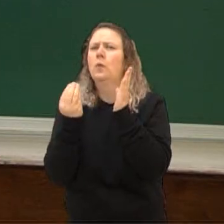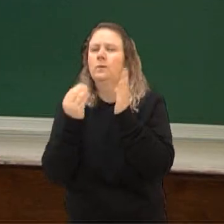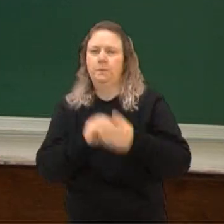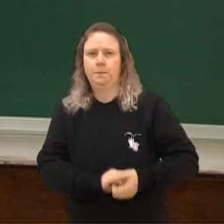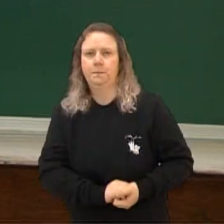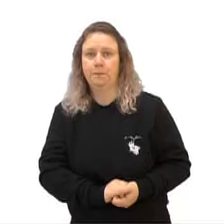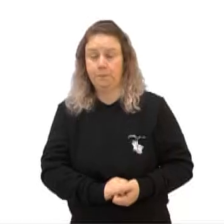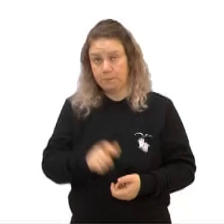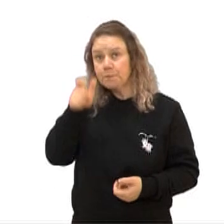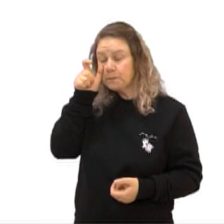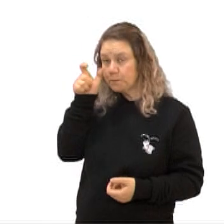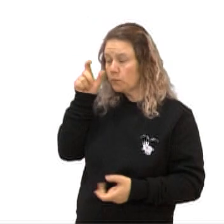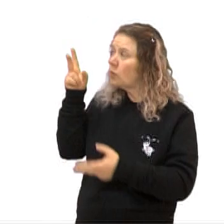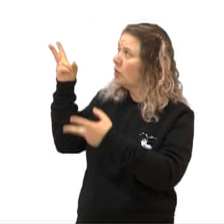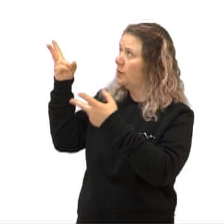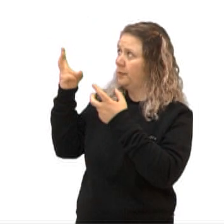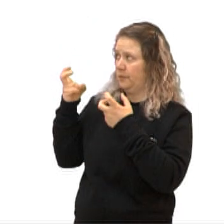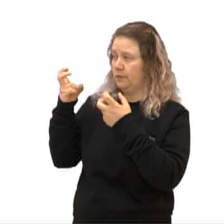Se você observar